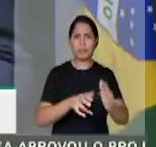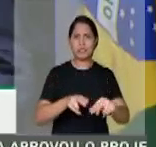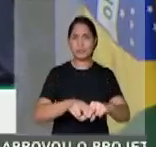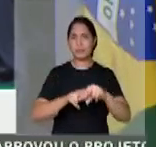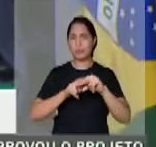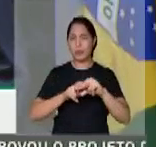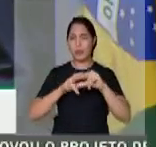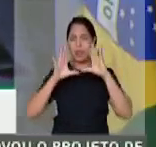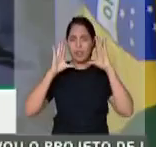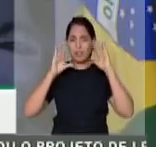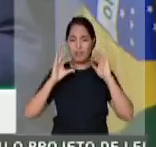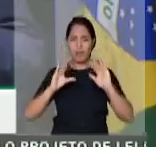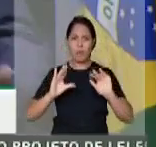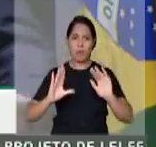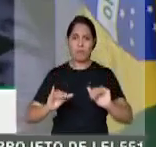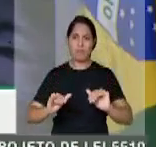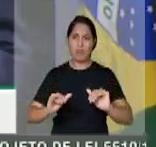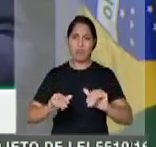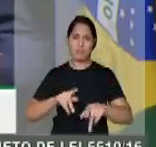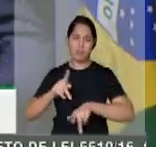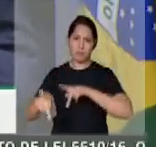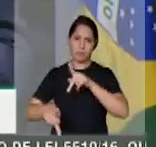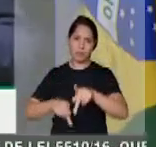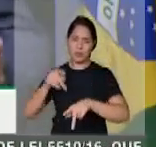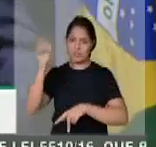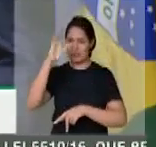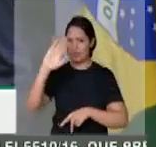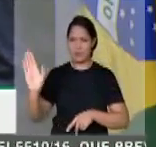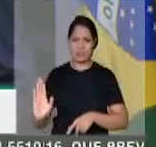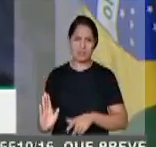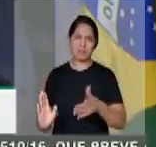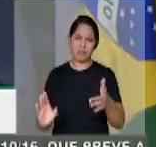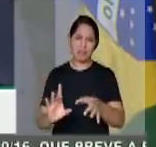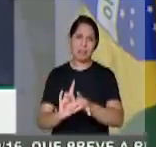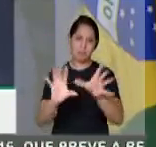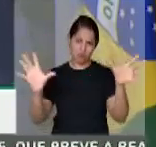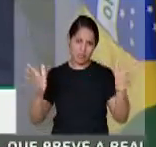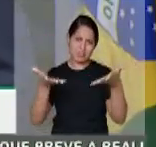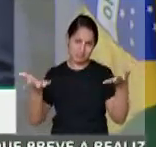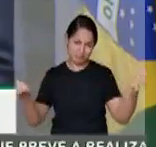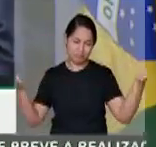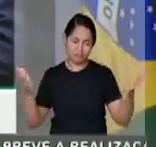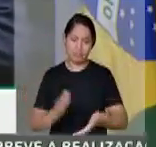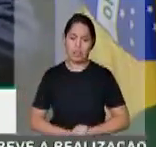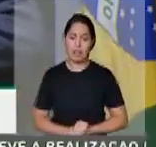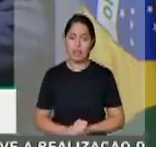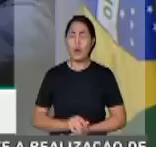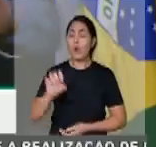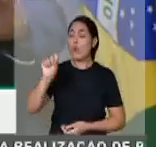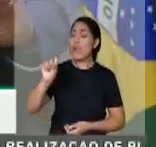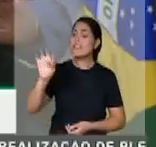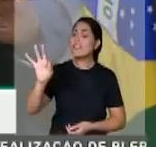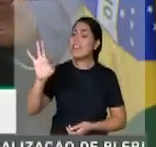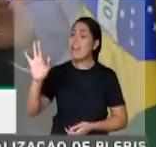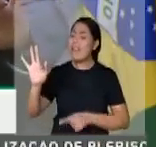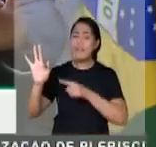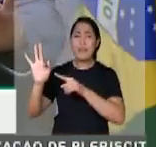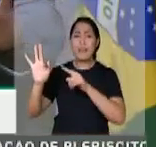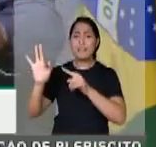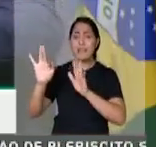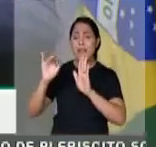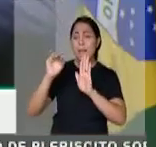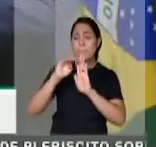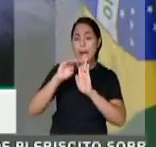tranquilidade da sociedade, enfim, da pró-democracia brasileira. O Supremo tem várias etapas na sua